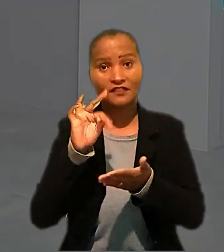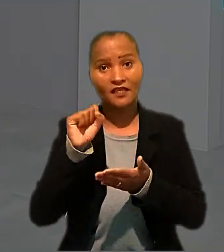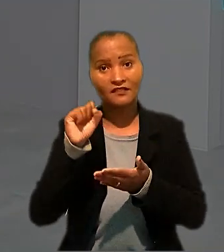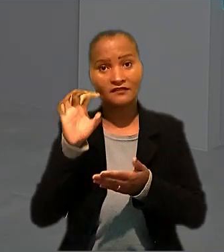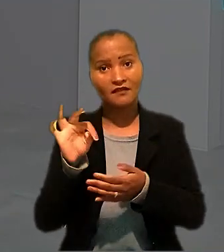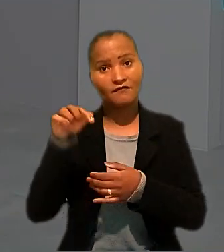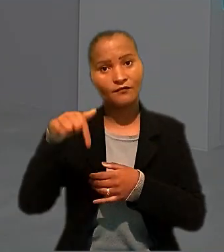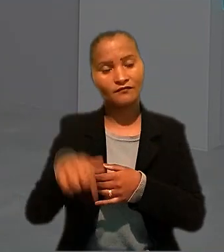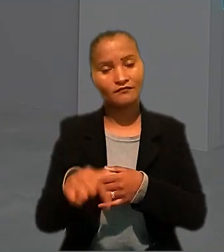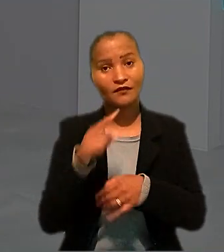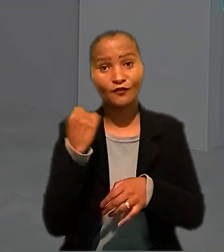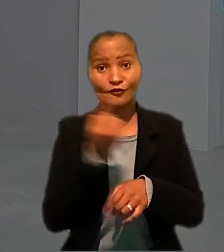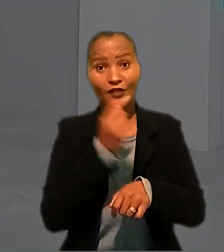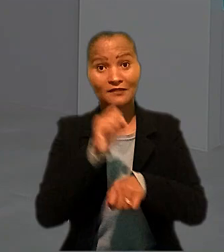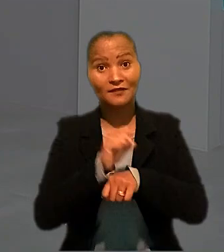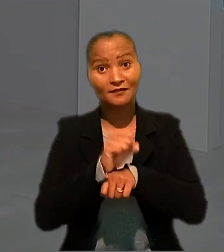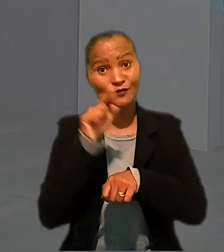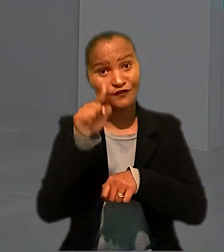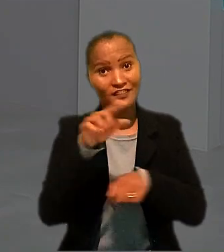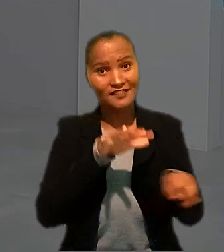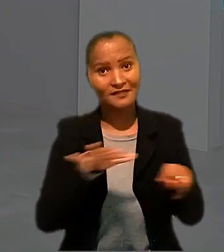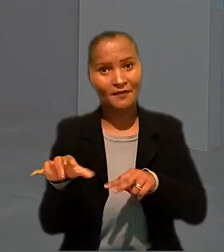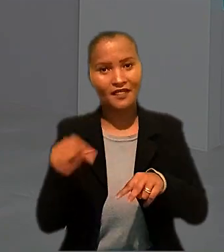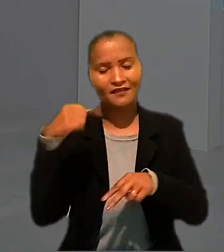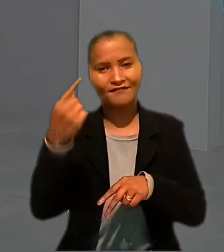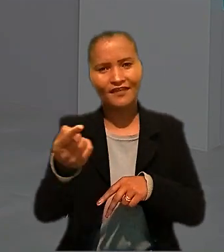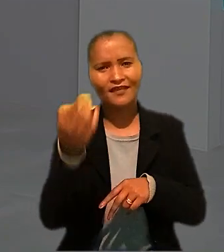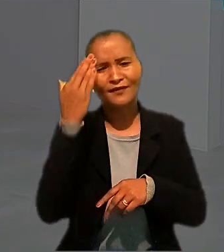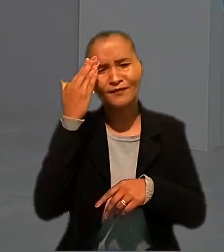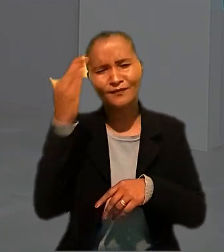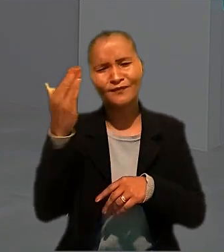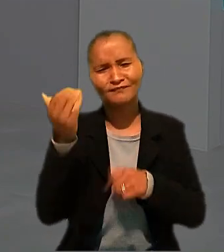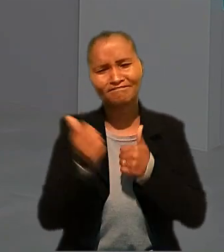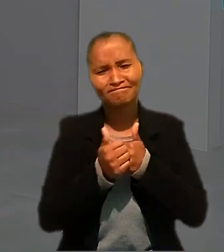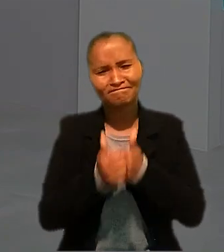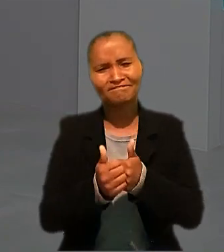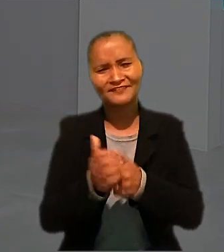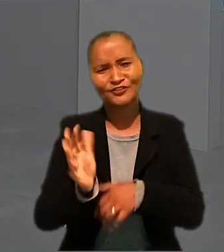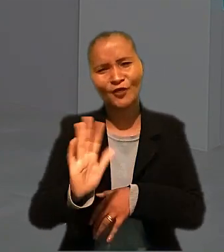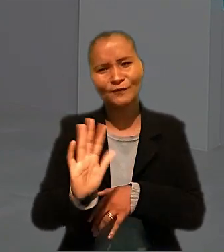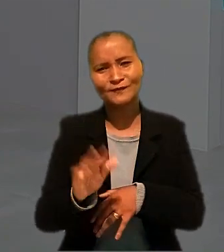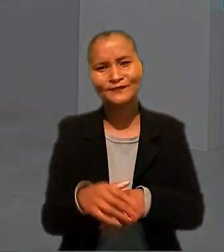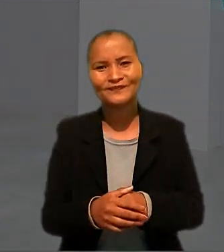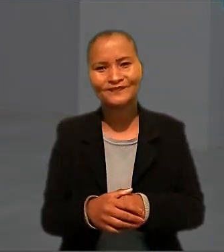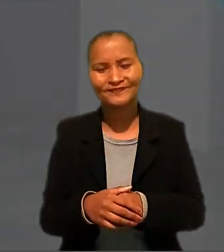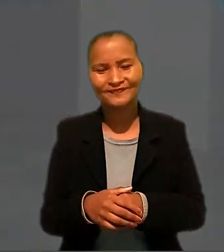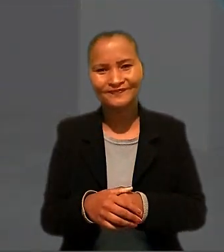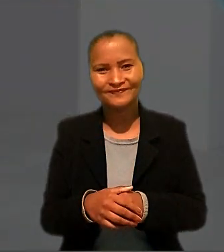TST fica por aqui. A gente te espera na semana que vem. Muito obrigada pela companhia. Tchau.